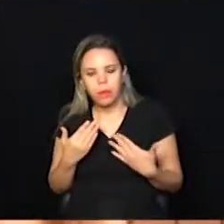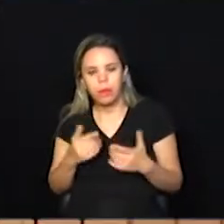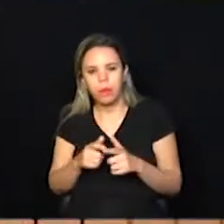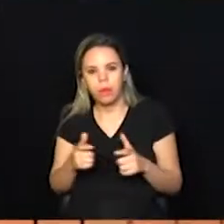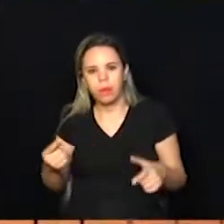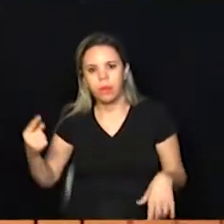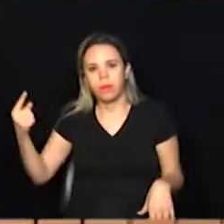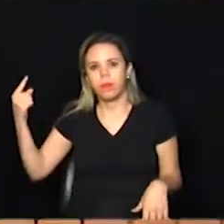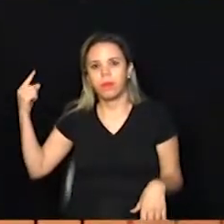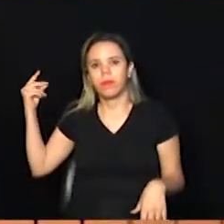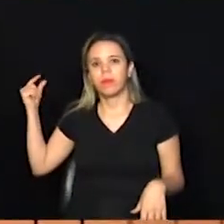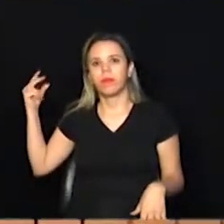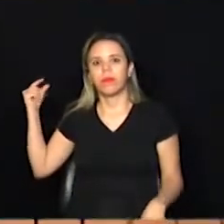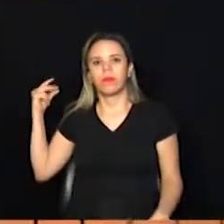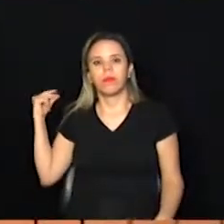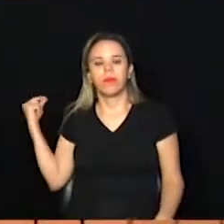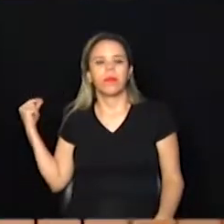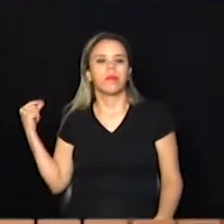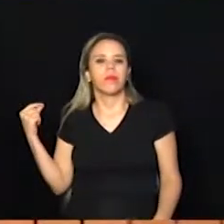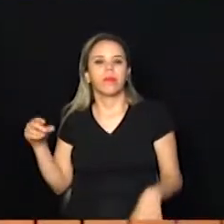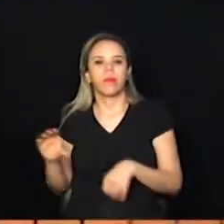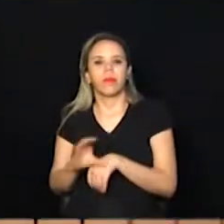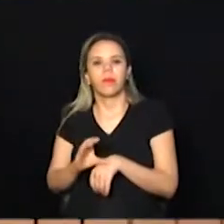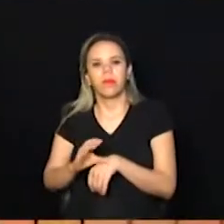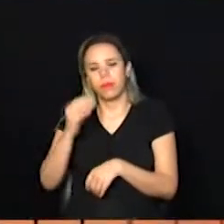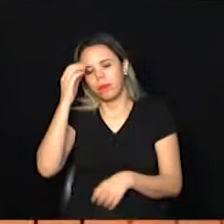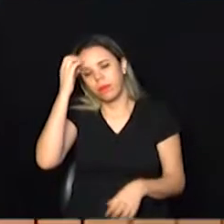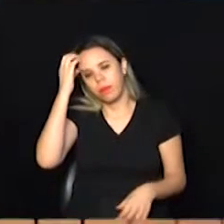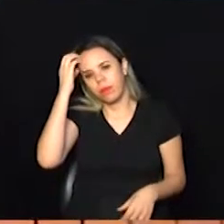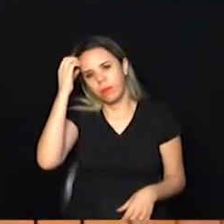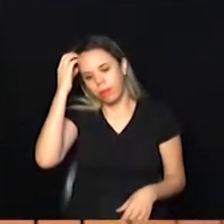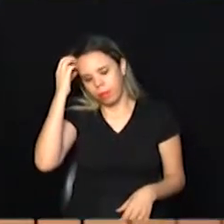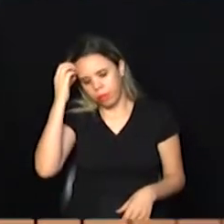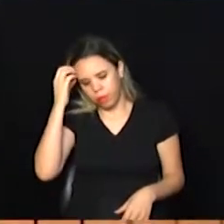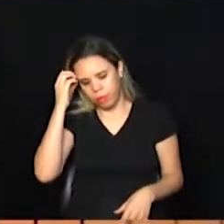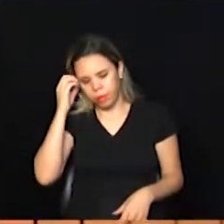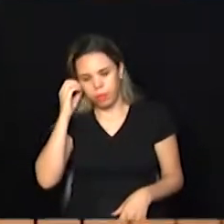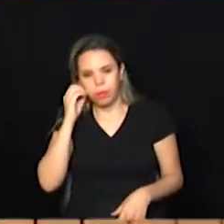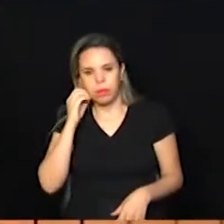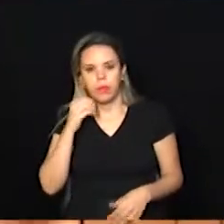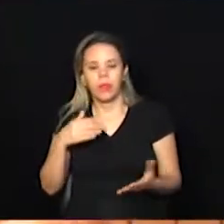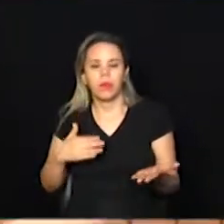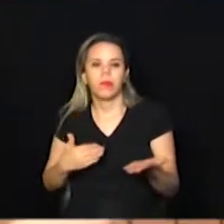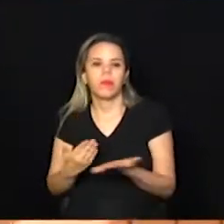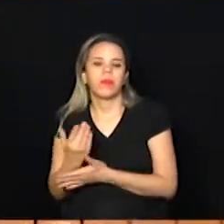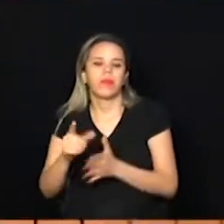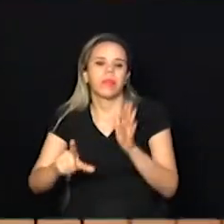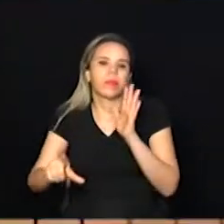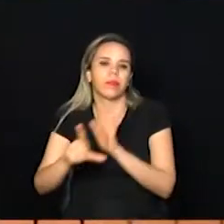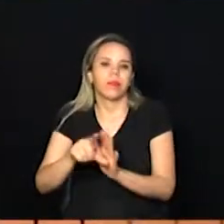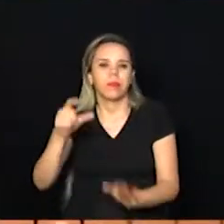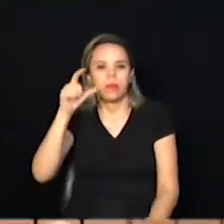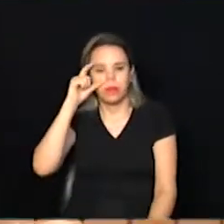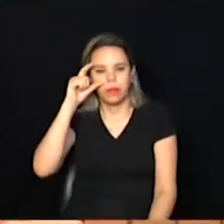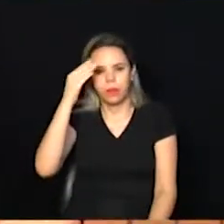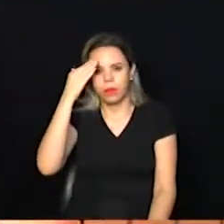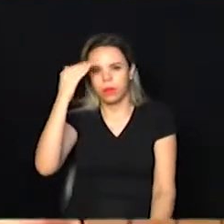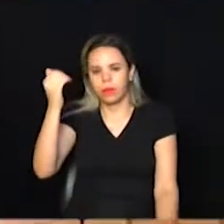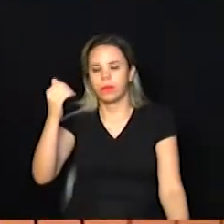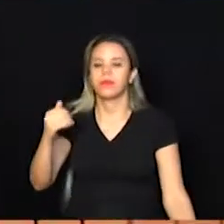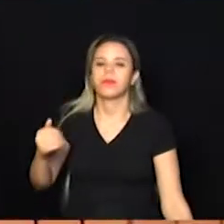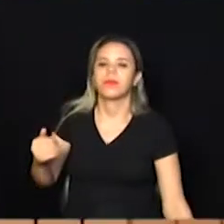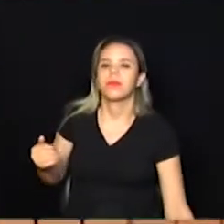lá atrás, e na Constituição, quando a aprovação da Lei Maria da Penha, né? Foi uma